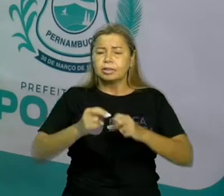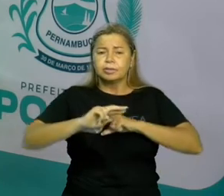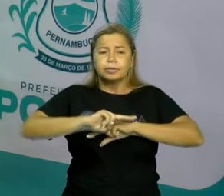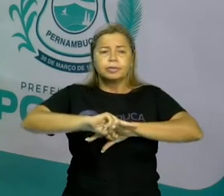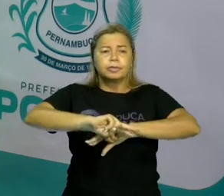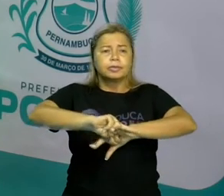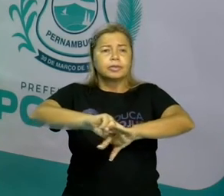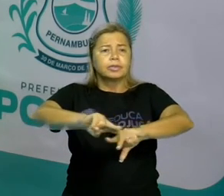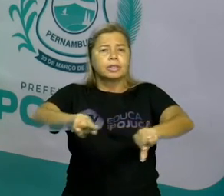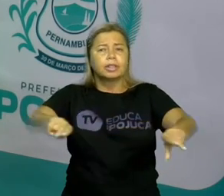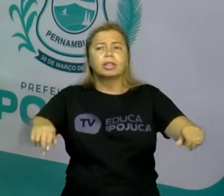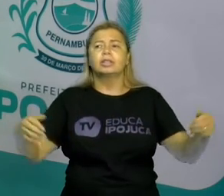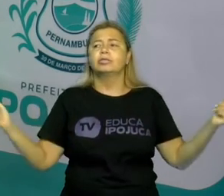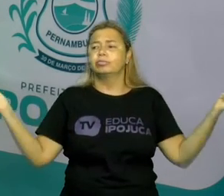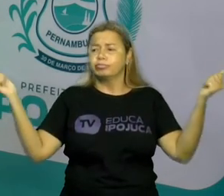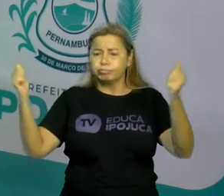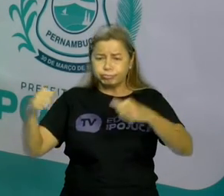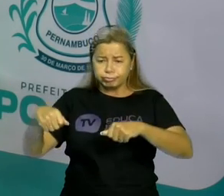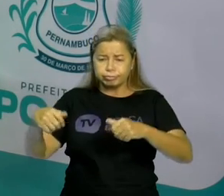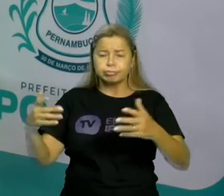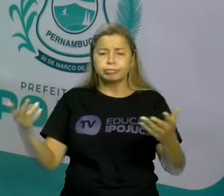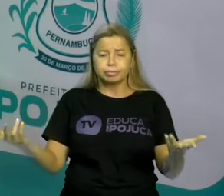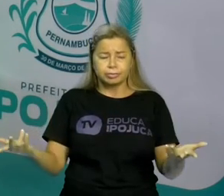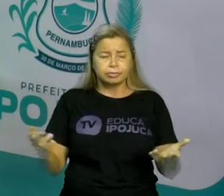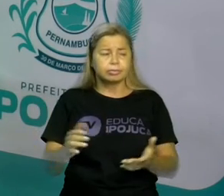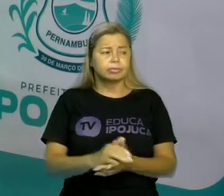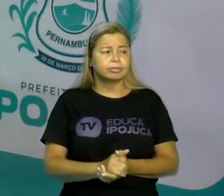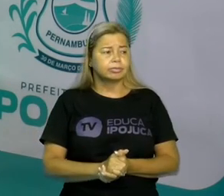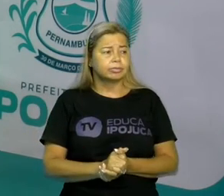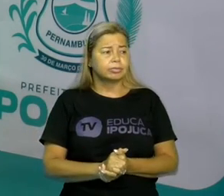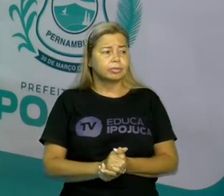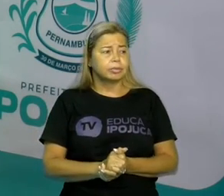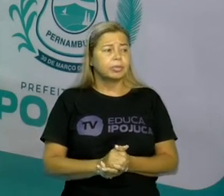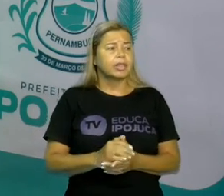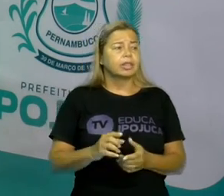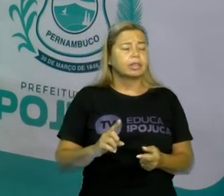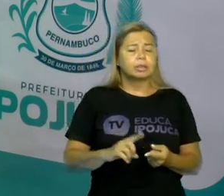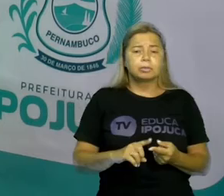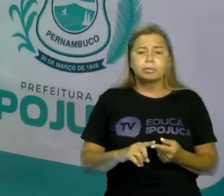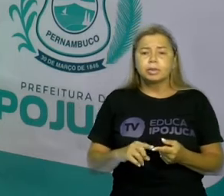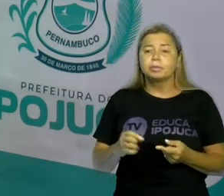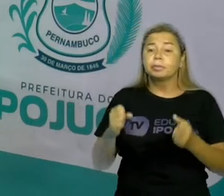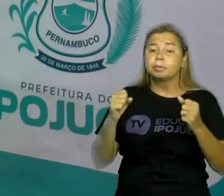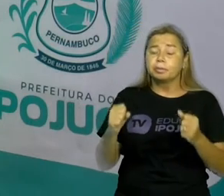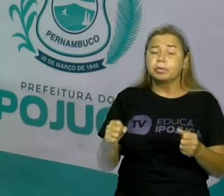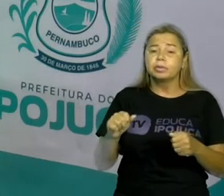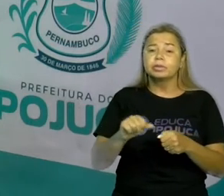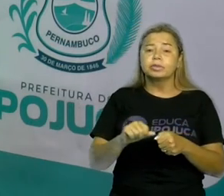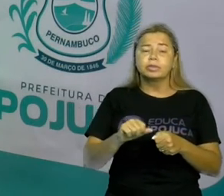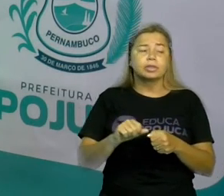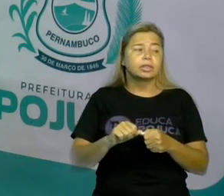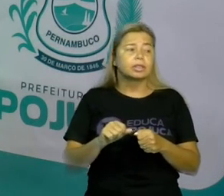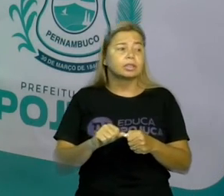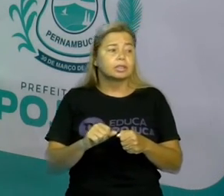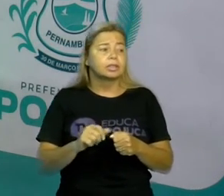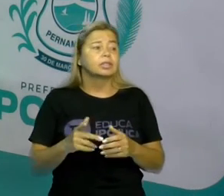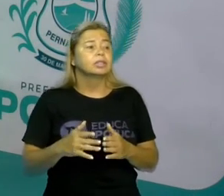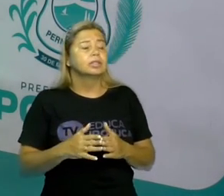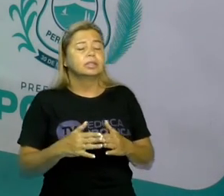dele fazer a movimentação? Teria também. Ele poderia sair da pizzaria, ir para a casa